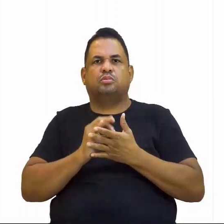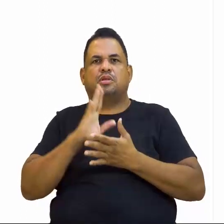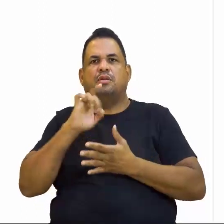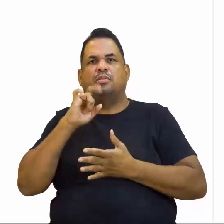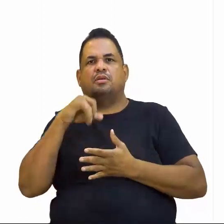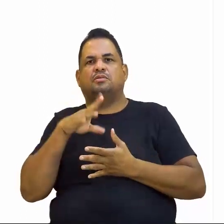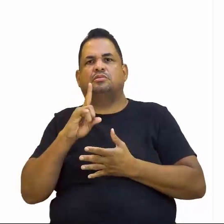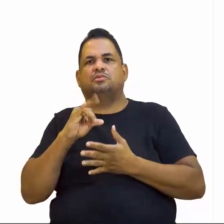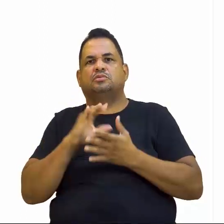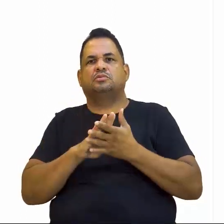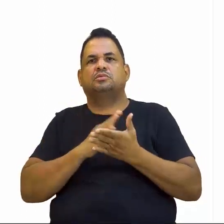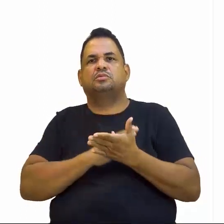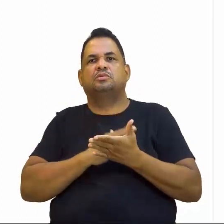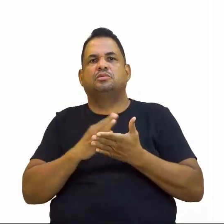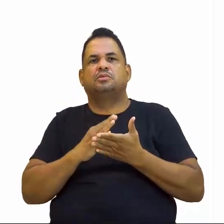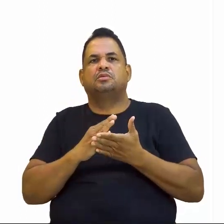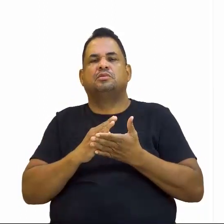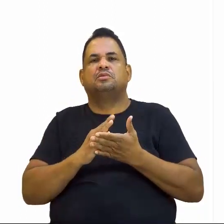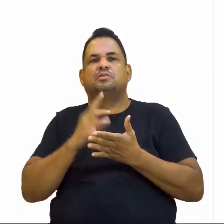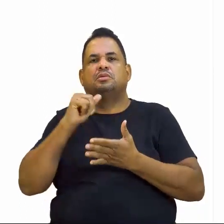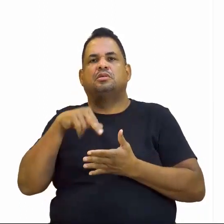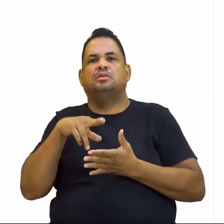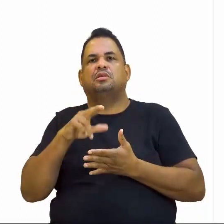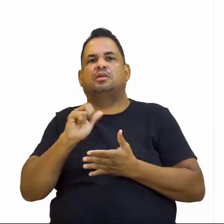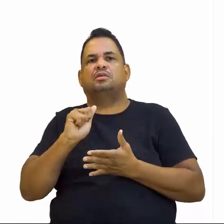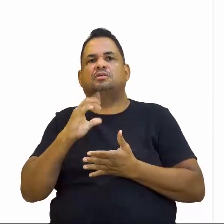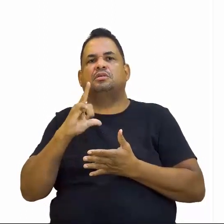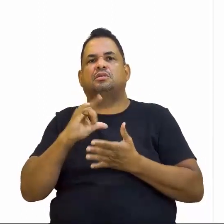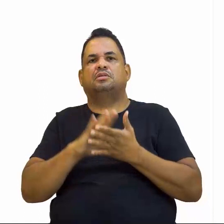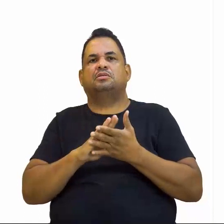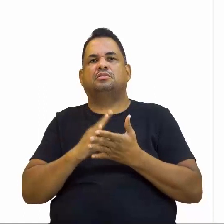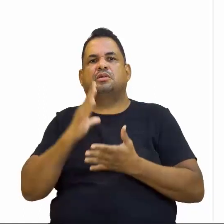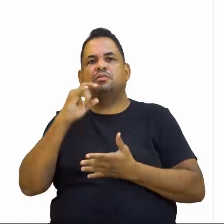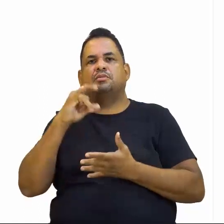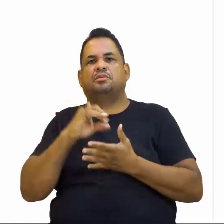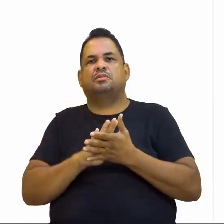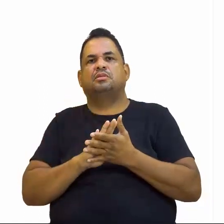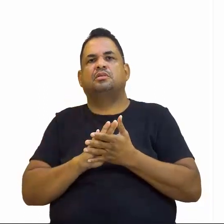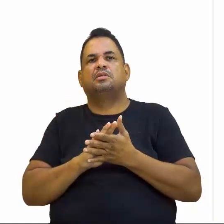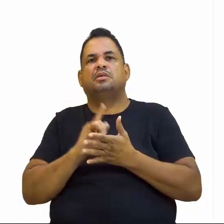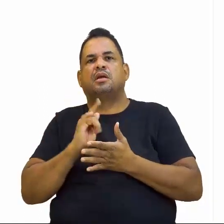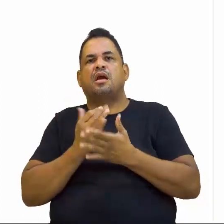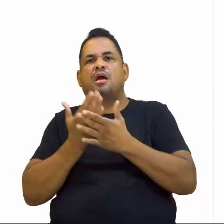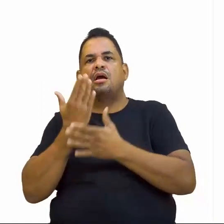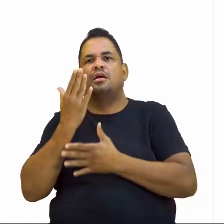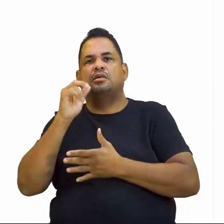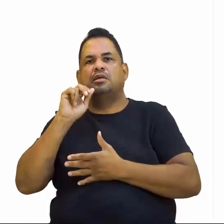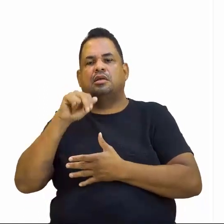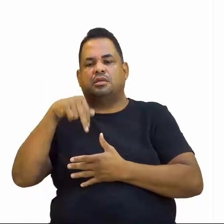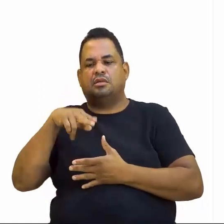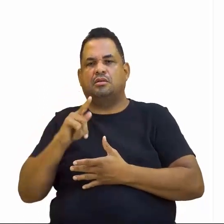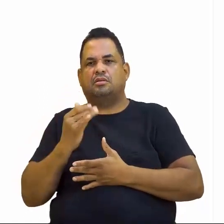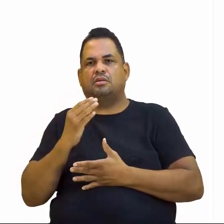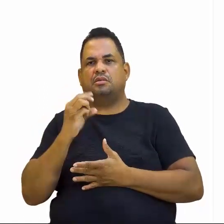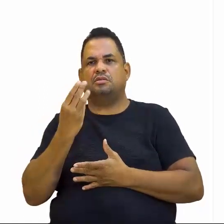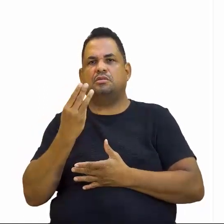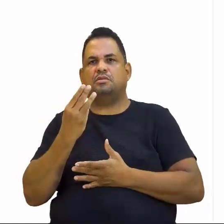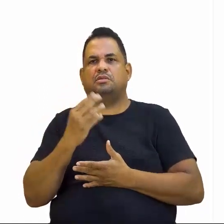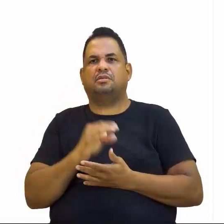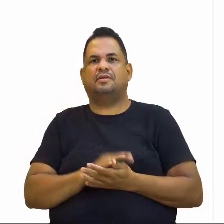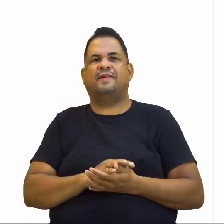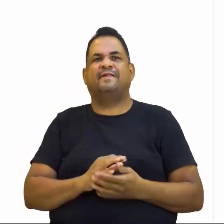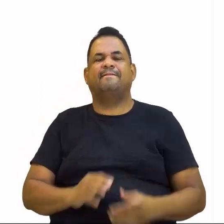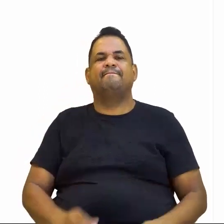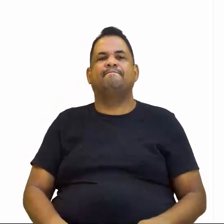a partir do cloreto de sódio, carbonato de cálcio e amoníaco, que é a nossa